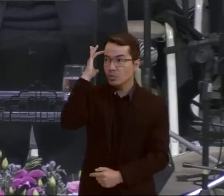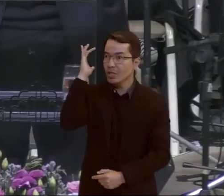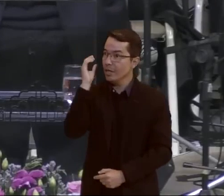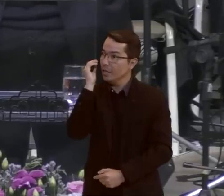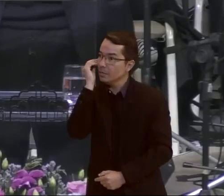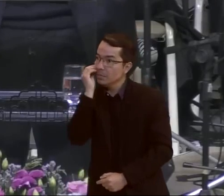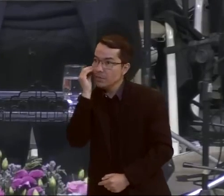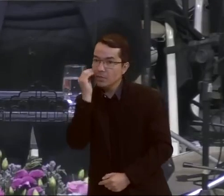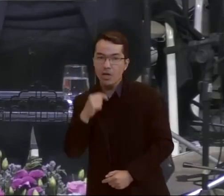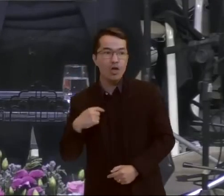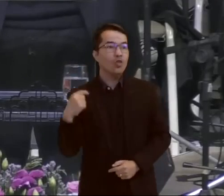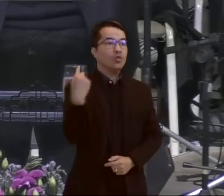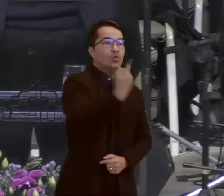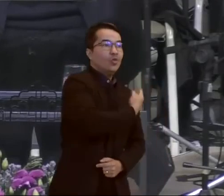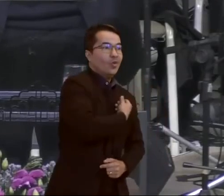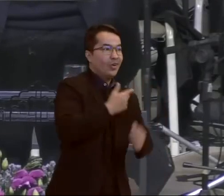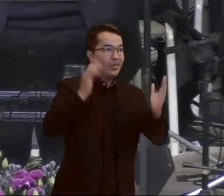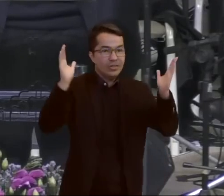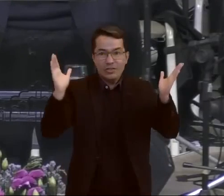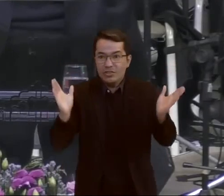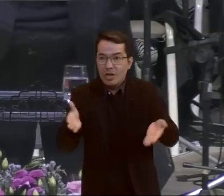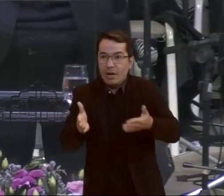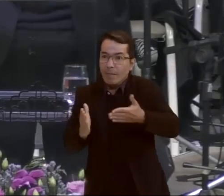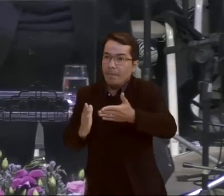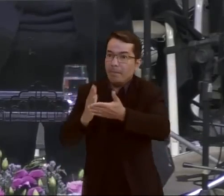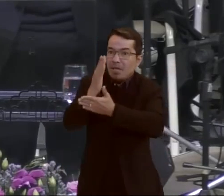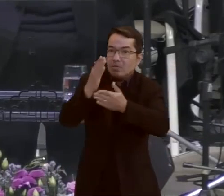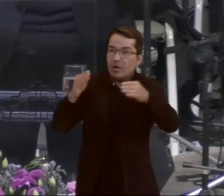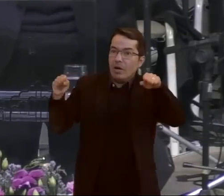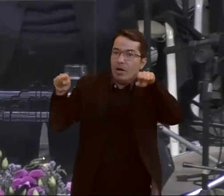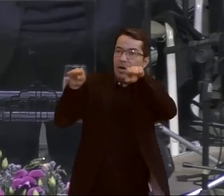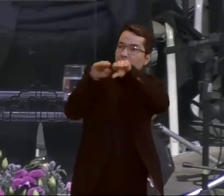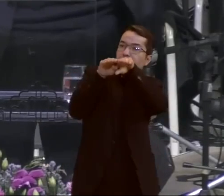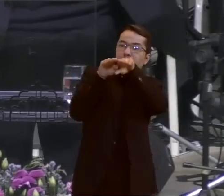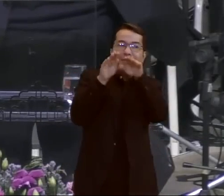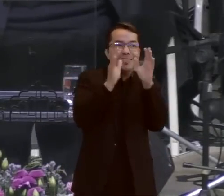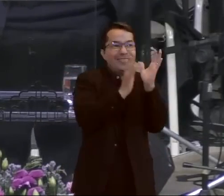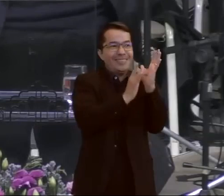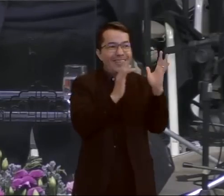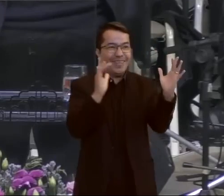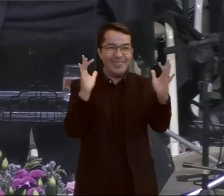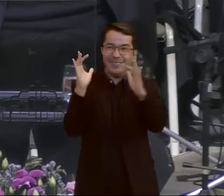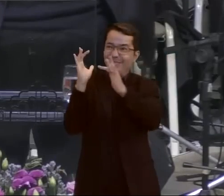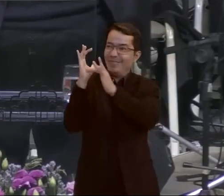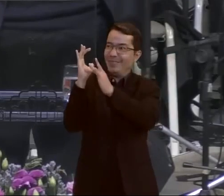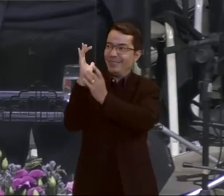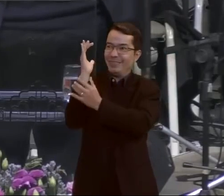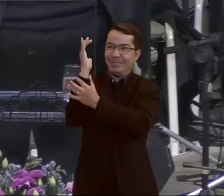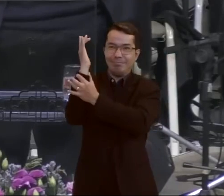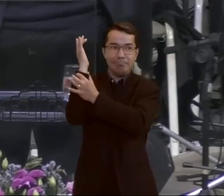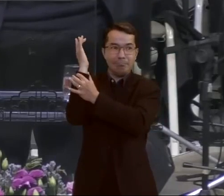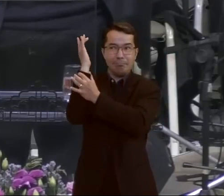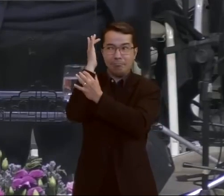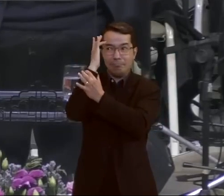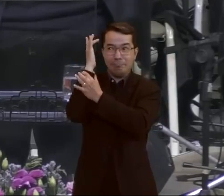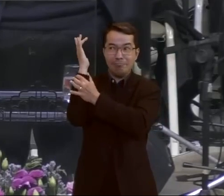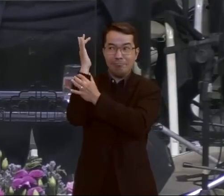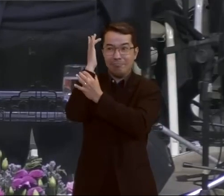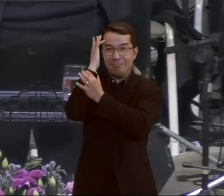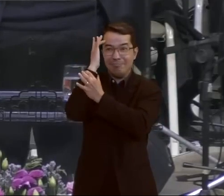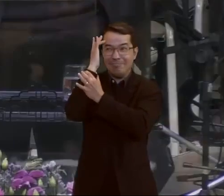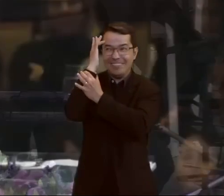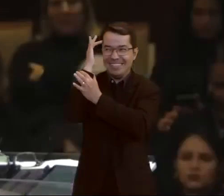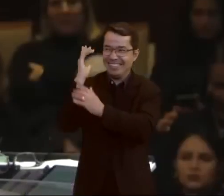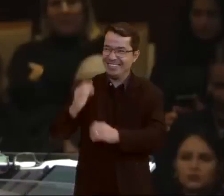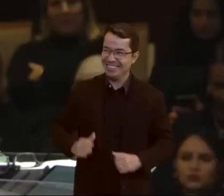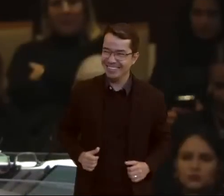a altura espiritual de Cristo. Qual é a meta? A altura espiritual de Cristo. E